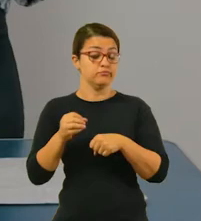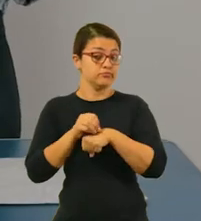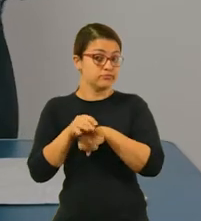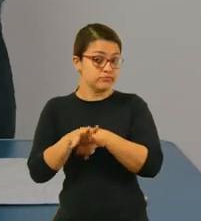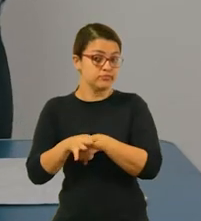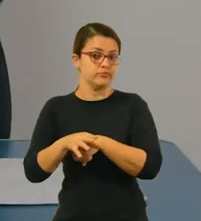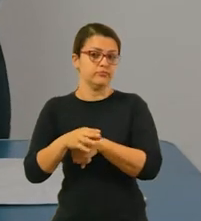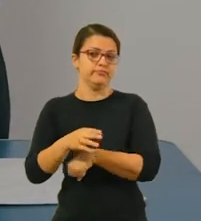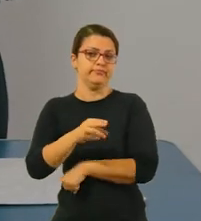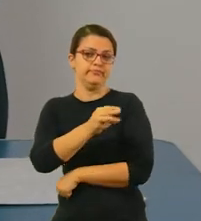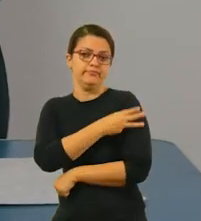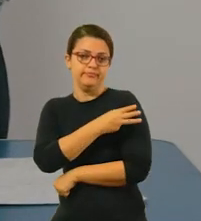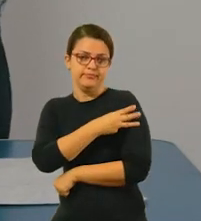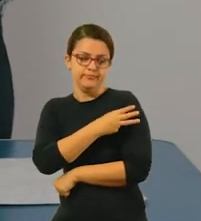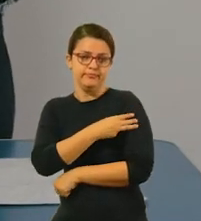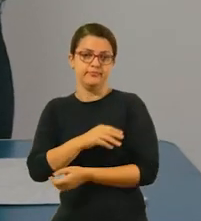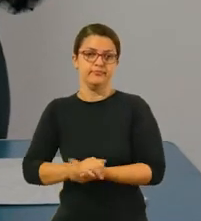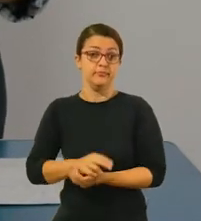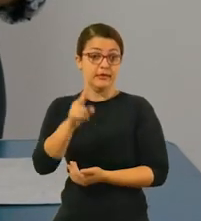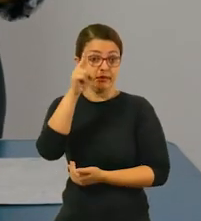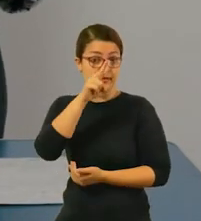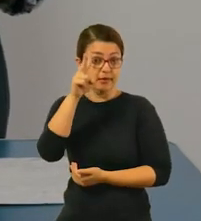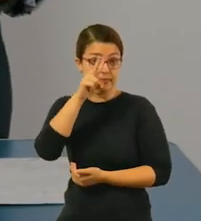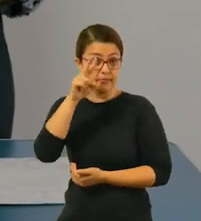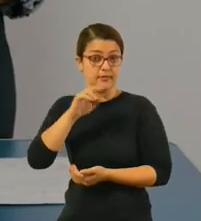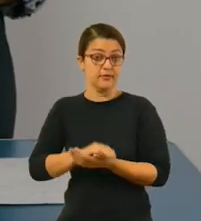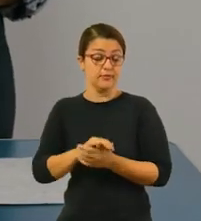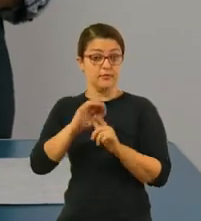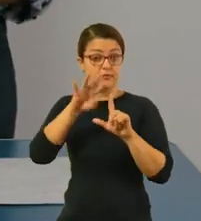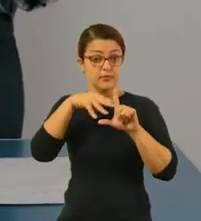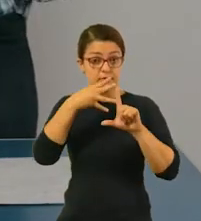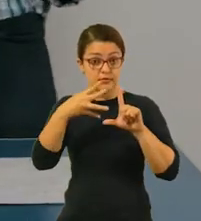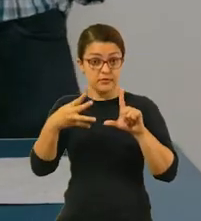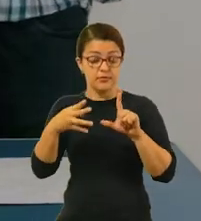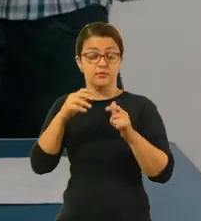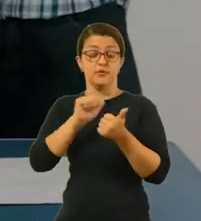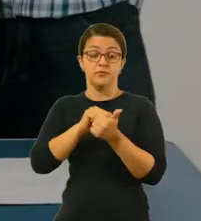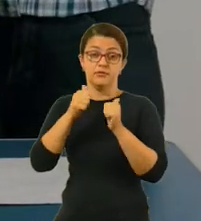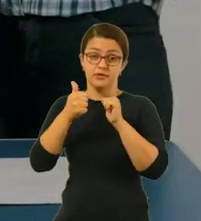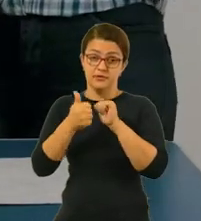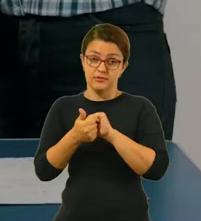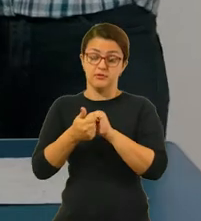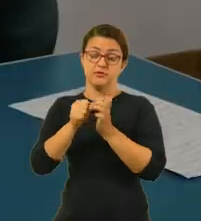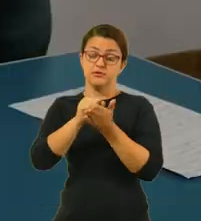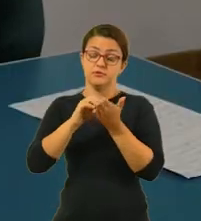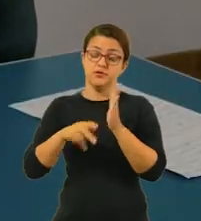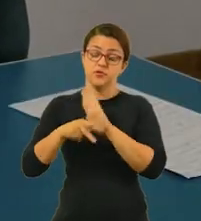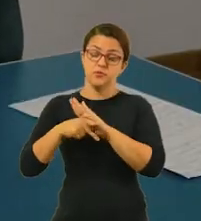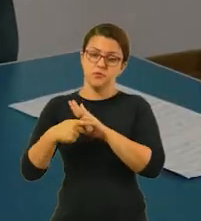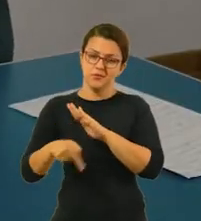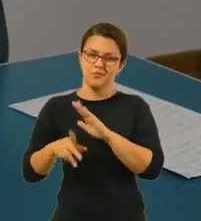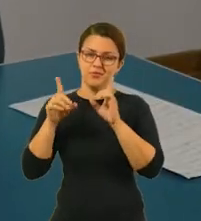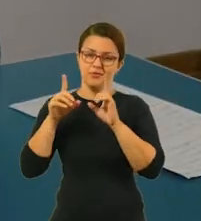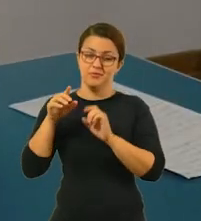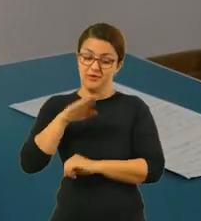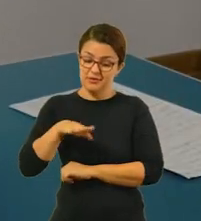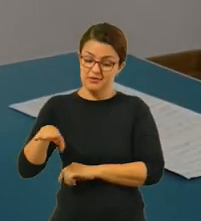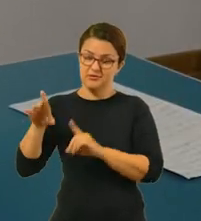sugestões de atividades para os alunos do terceiro ano. Lembrando, nosso quadro de rotina contém adaptação para as crianças com deficiência.